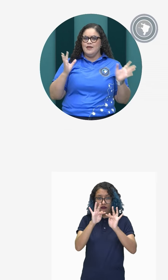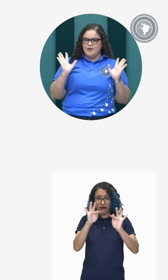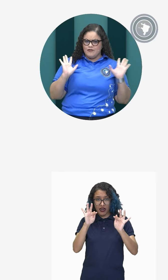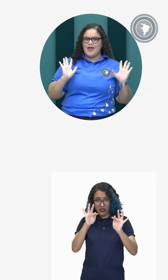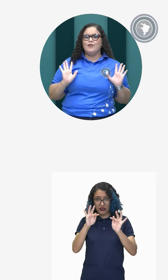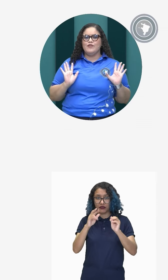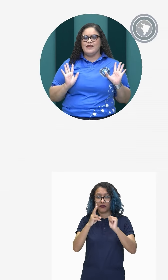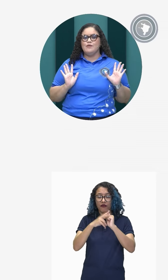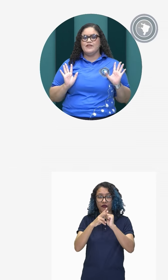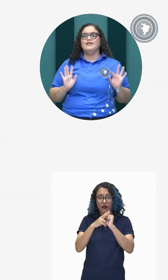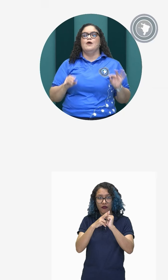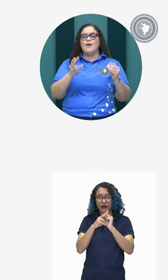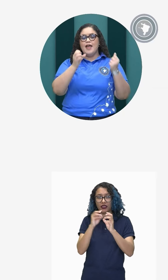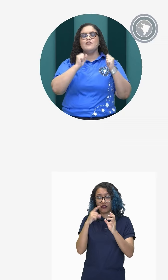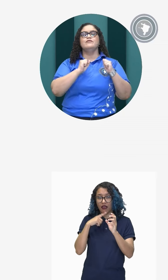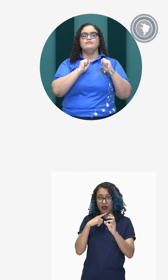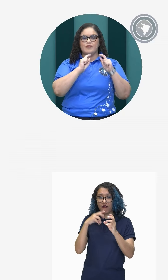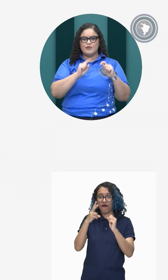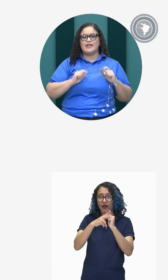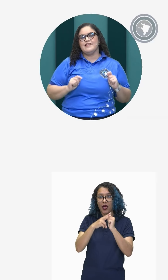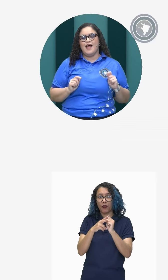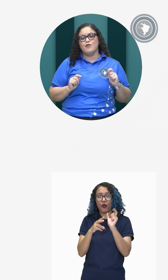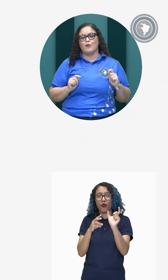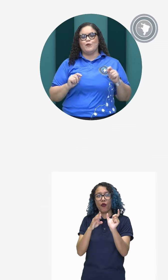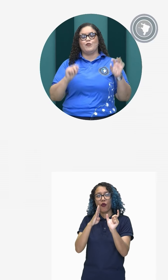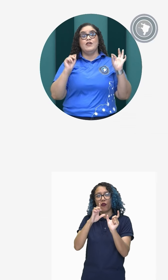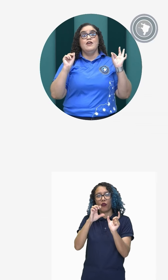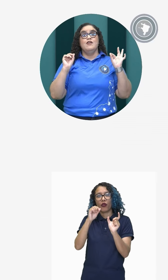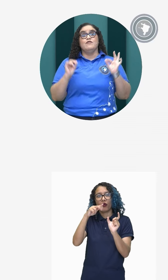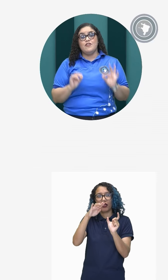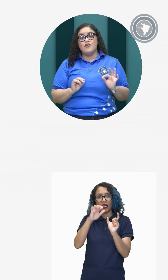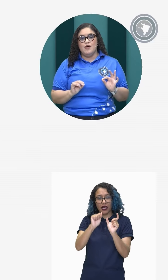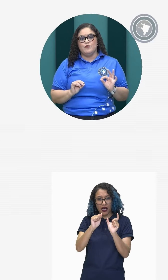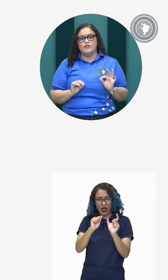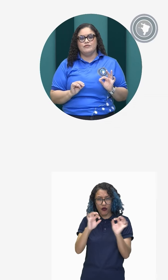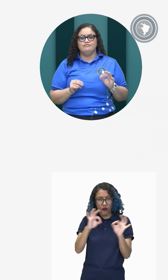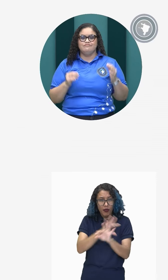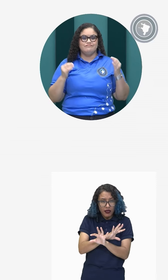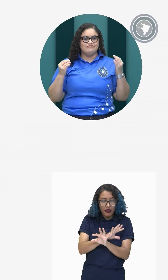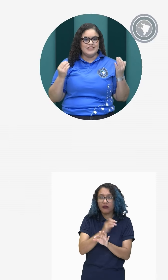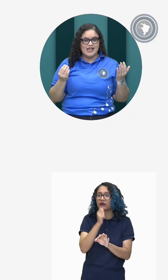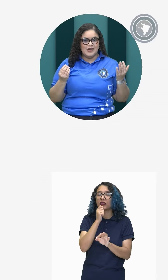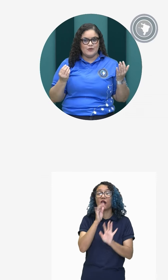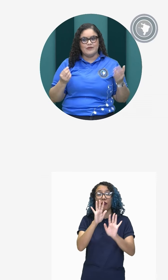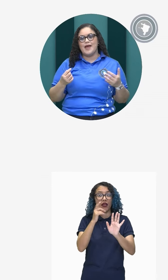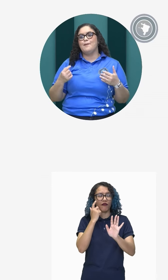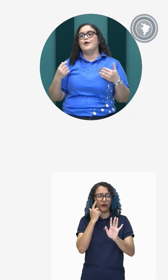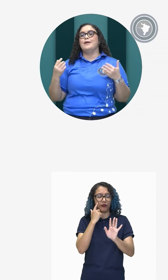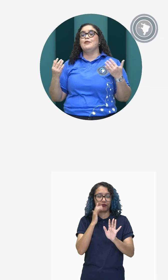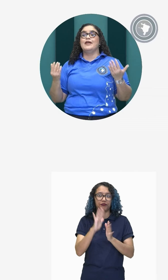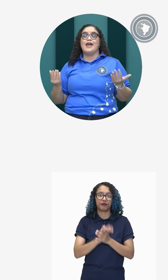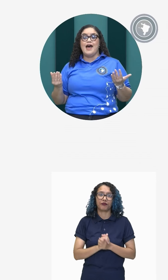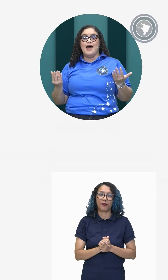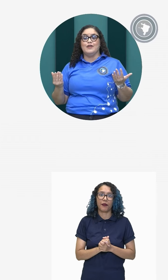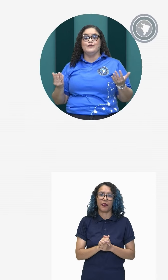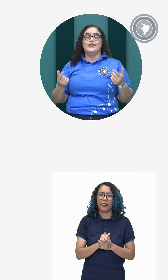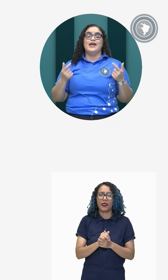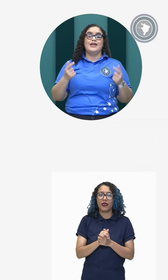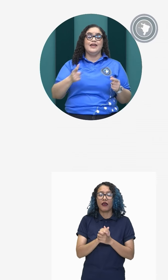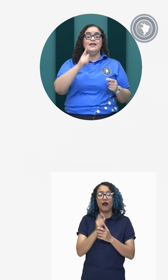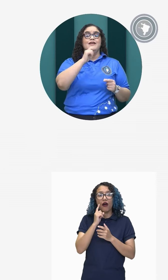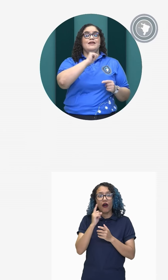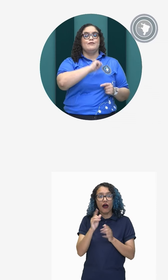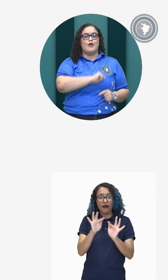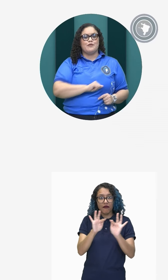né? Já enunciamos que não, mas vamos analisar juntos. Vejamos. Não, é porque bloquearam.